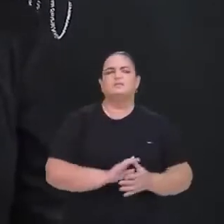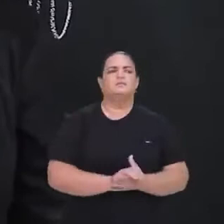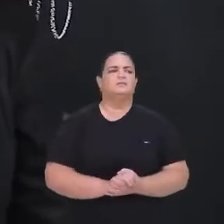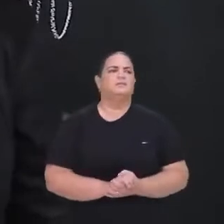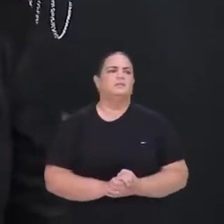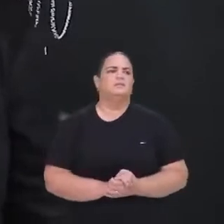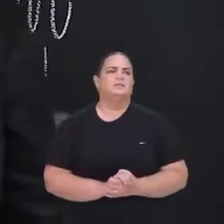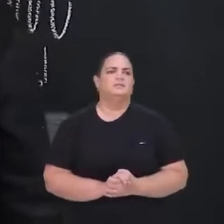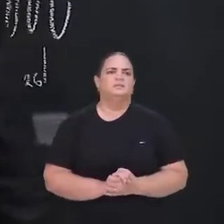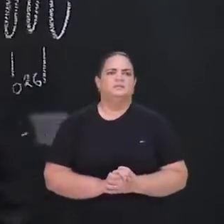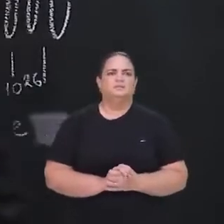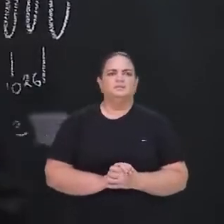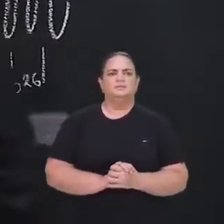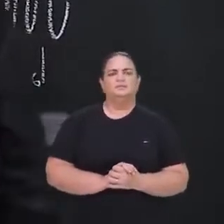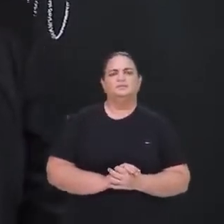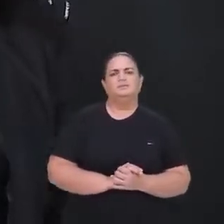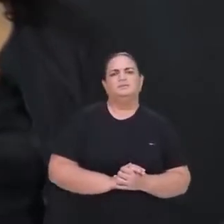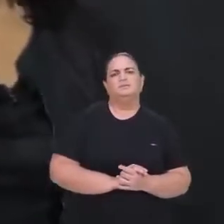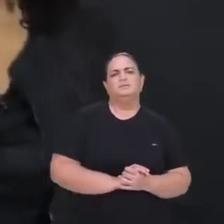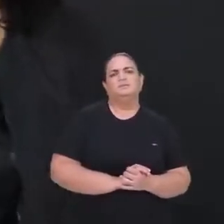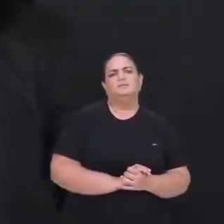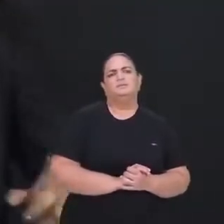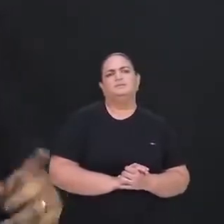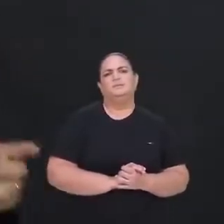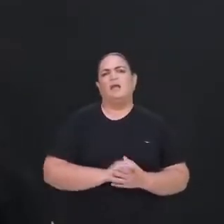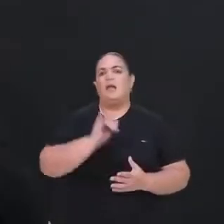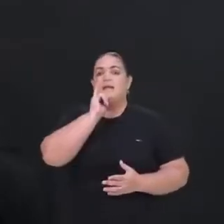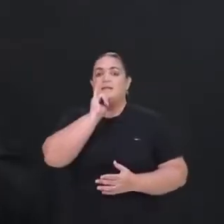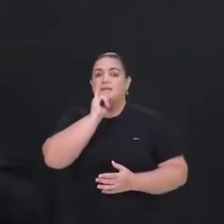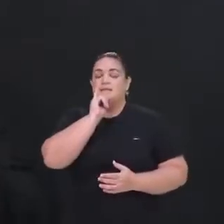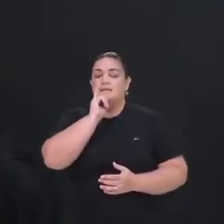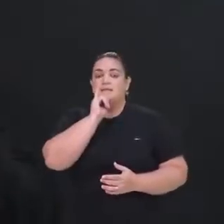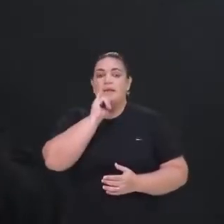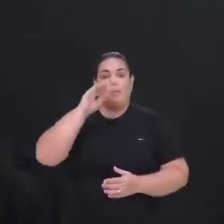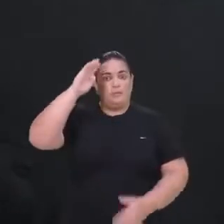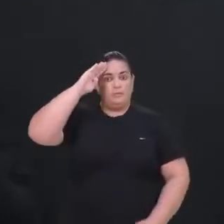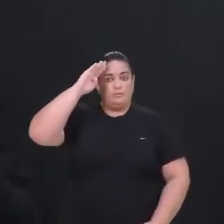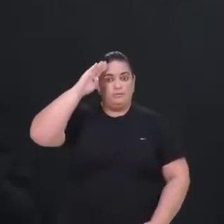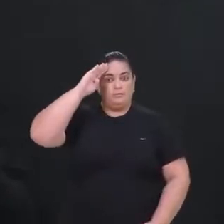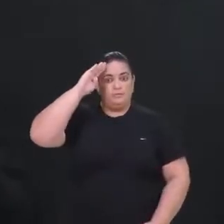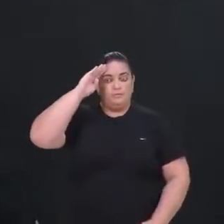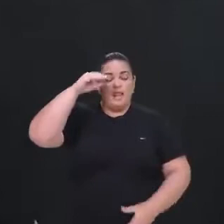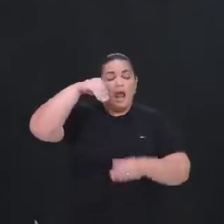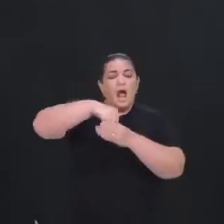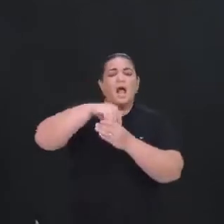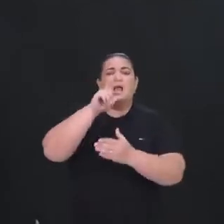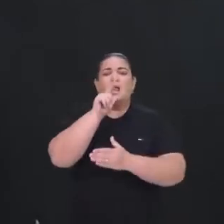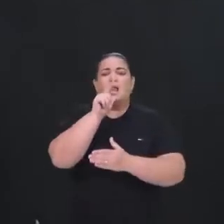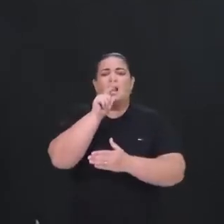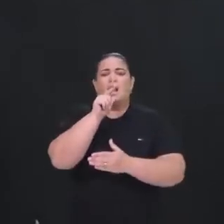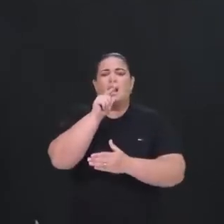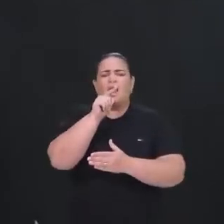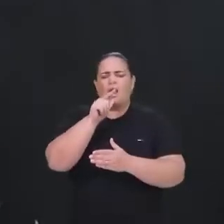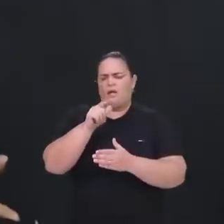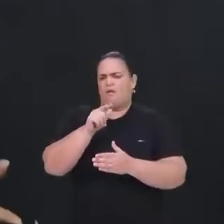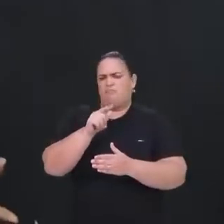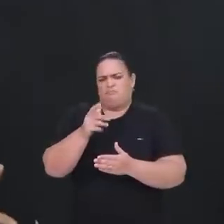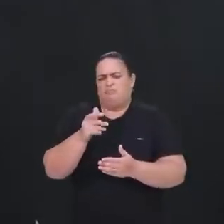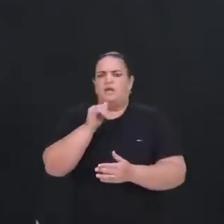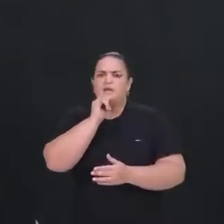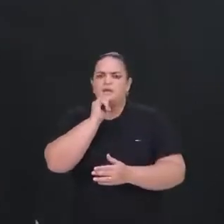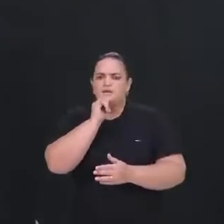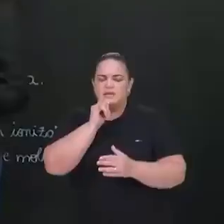e, inclusive, uma atenção especial no uso militar e nas comunicações dentro da água. Assim,